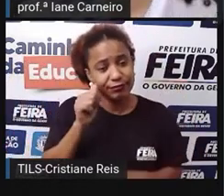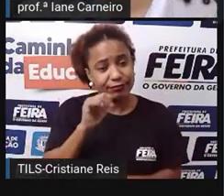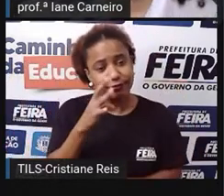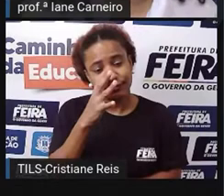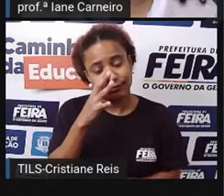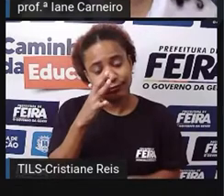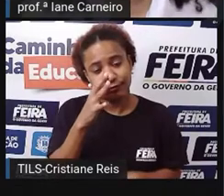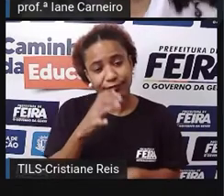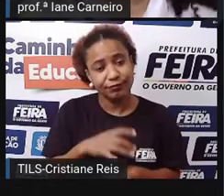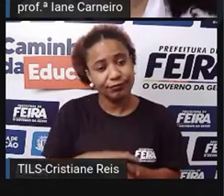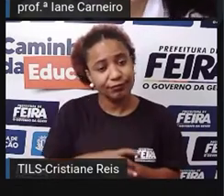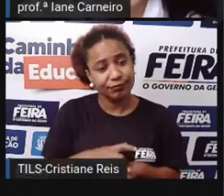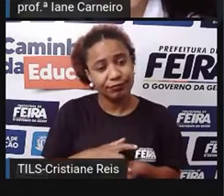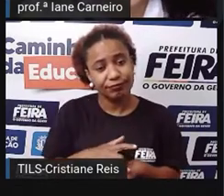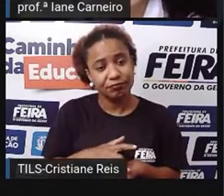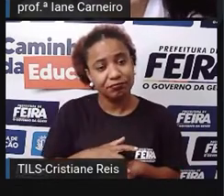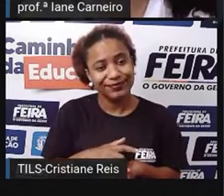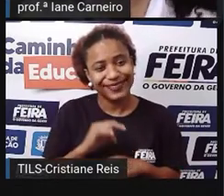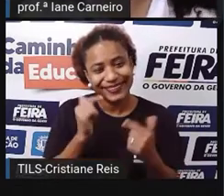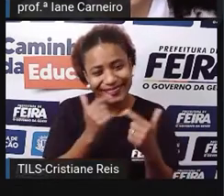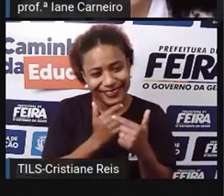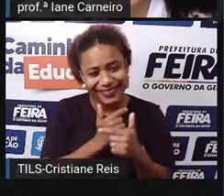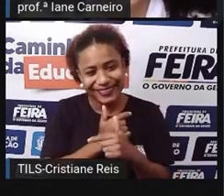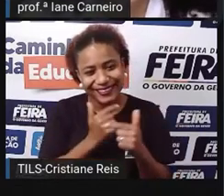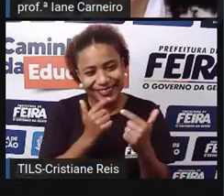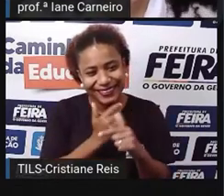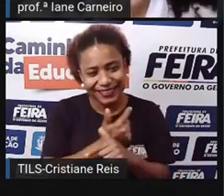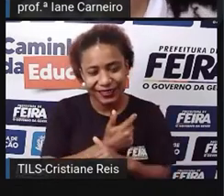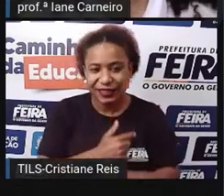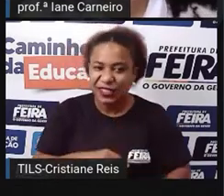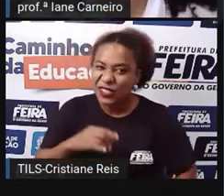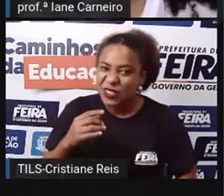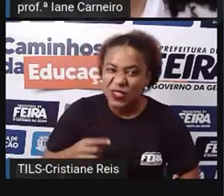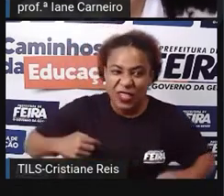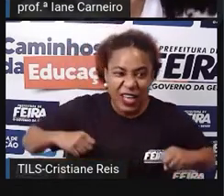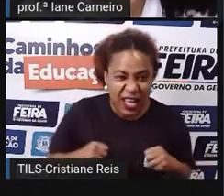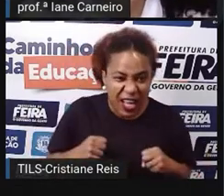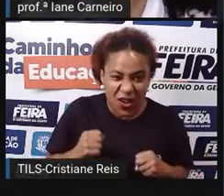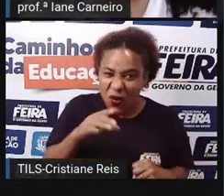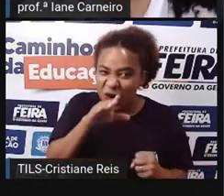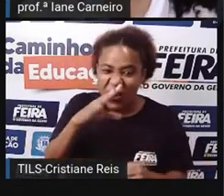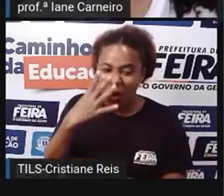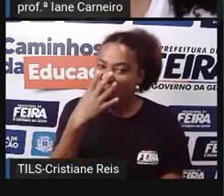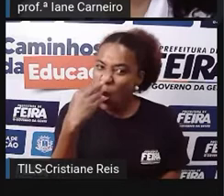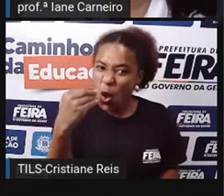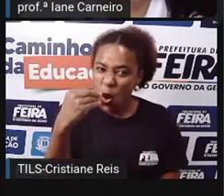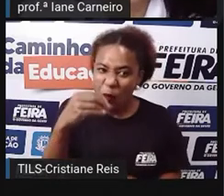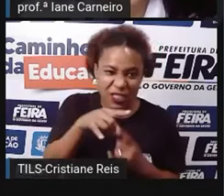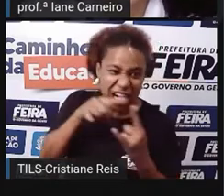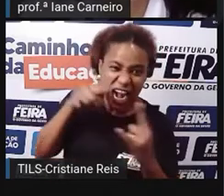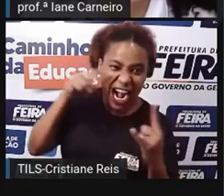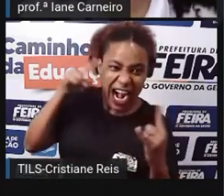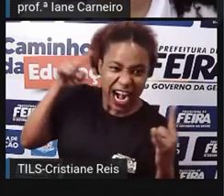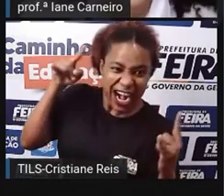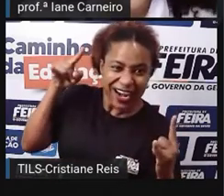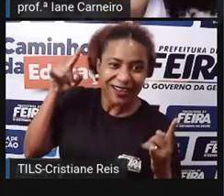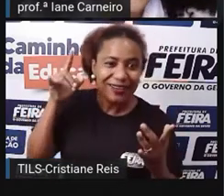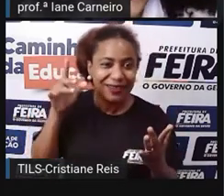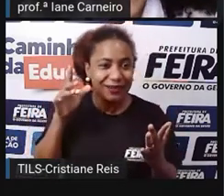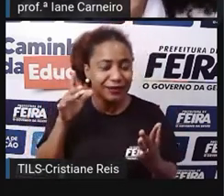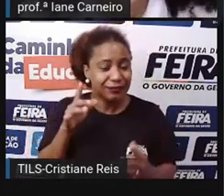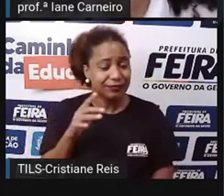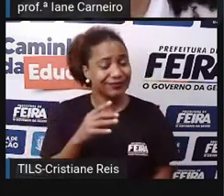lobo!" Chapeuzinho deu risada. E ele berrou: "Eu sou um lobo!" Chapeuzinho, já